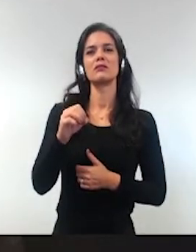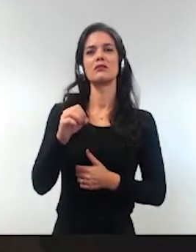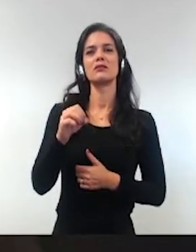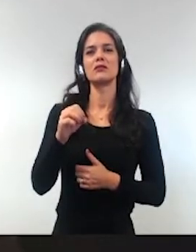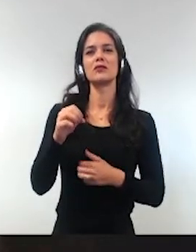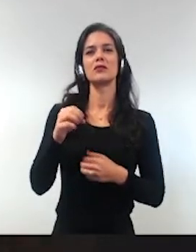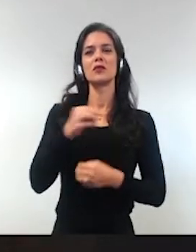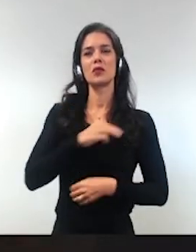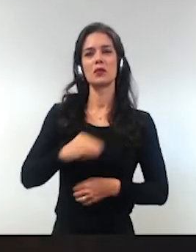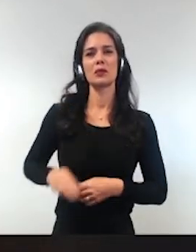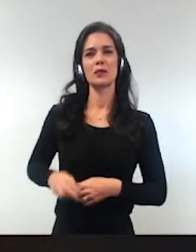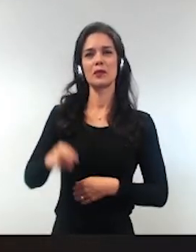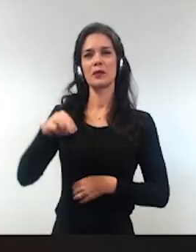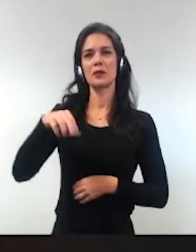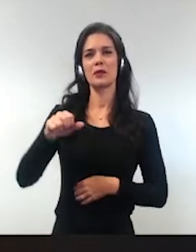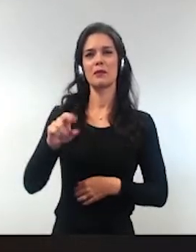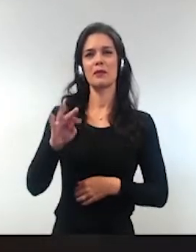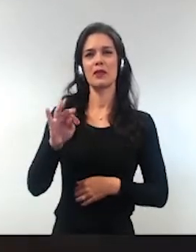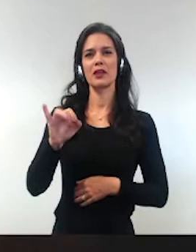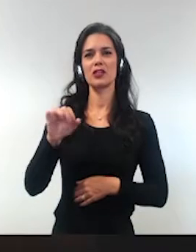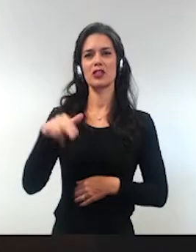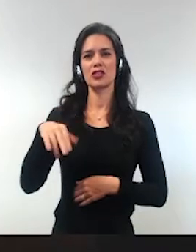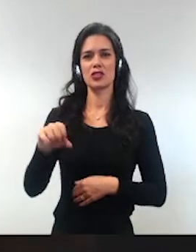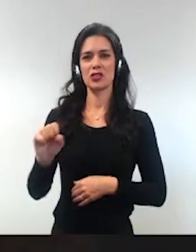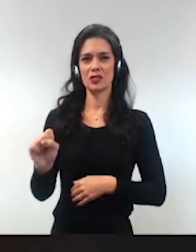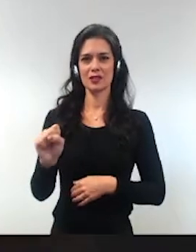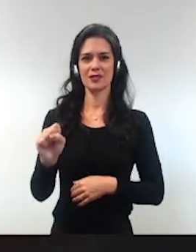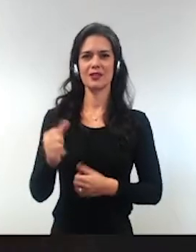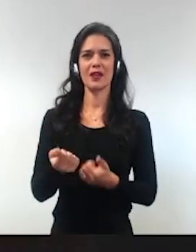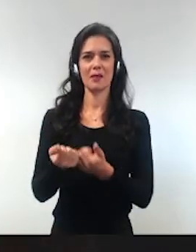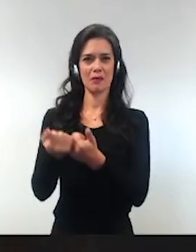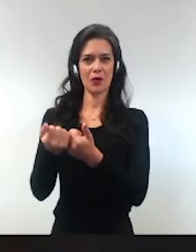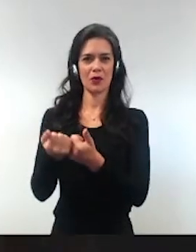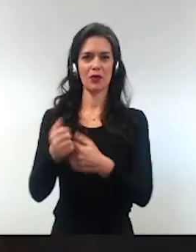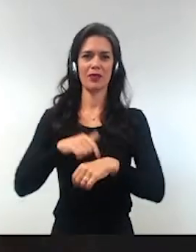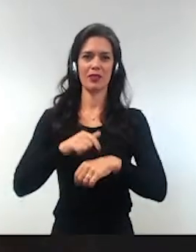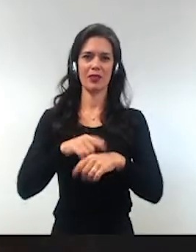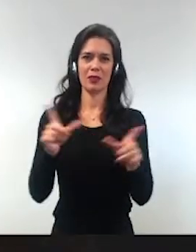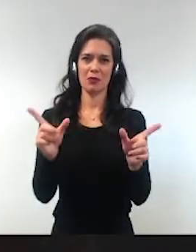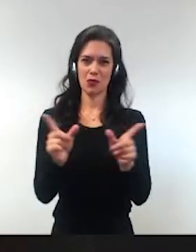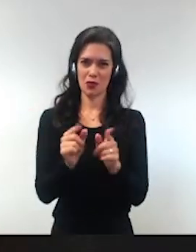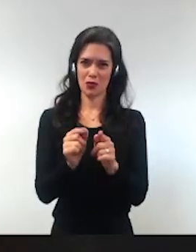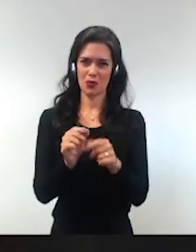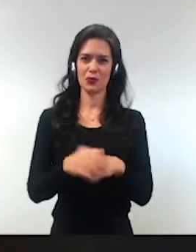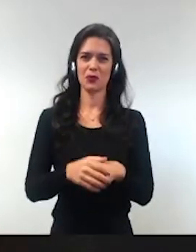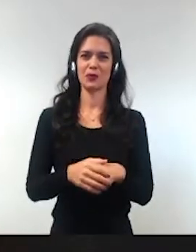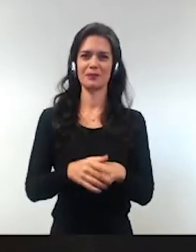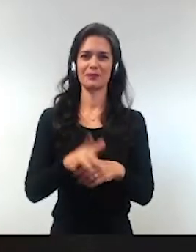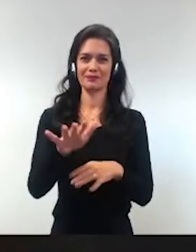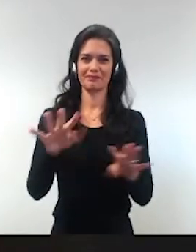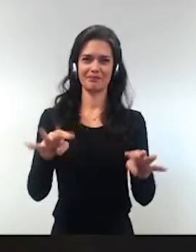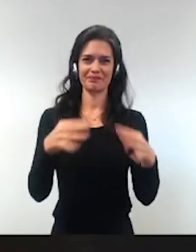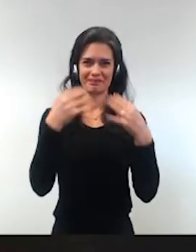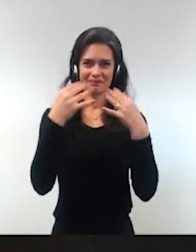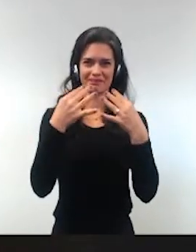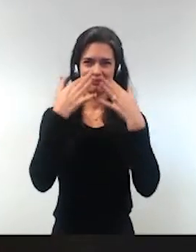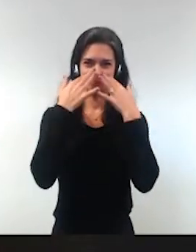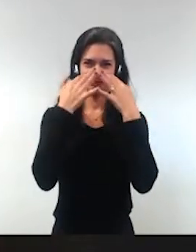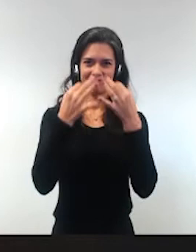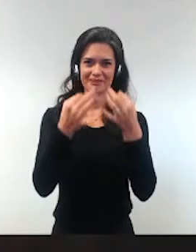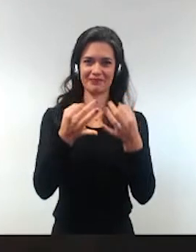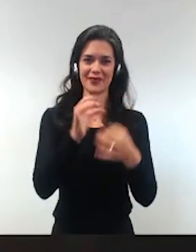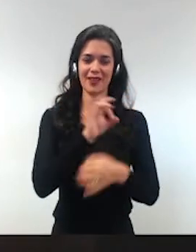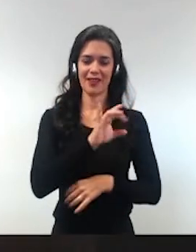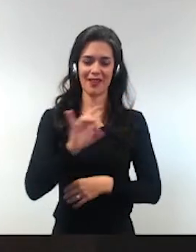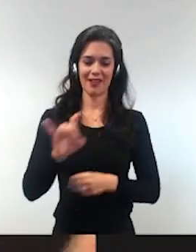E feita essa apresentação, o tempo é curto, chamo mais uma vez a atenção, todos terão apenas